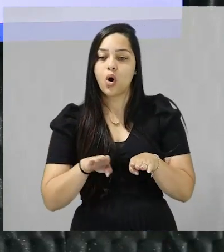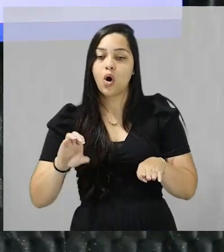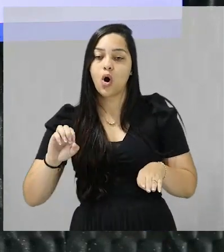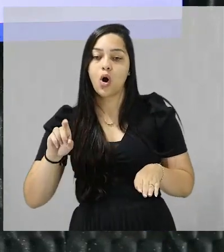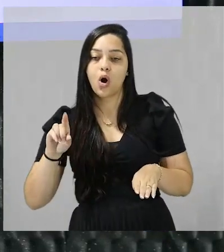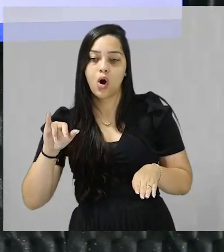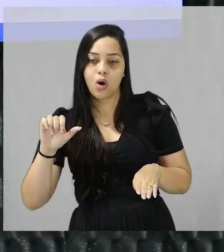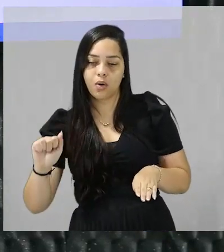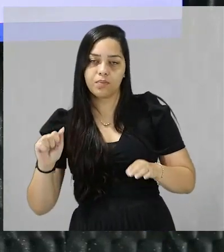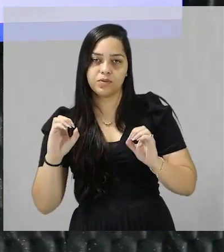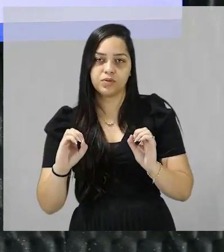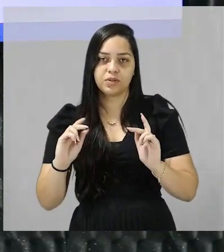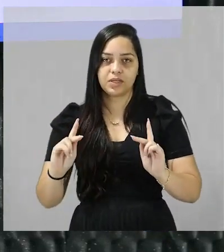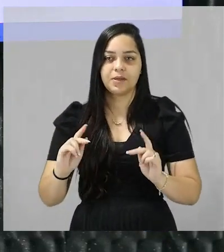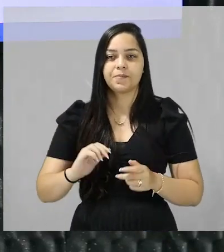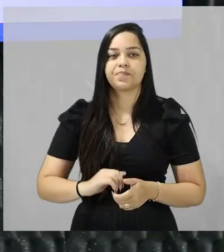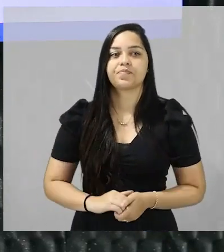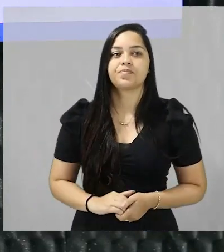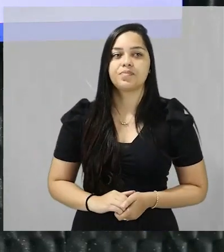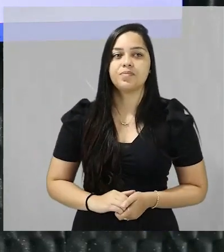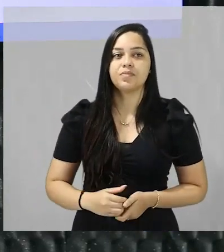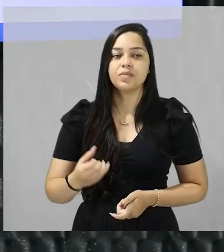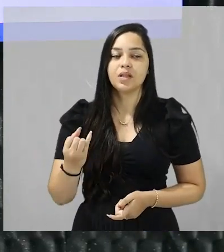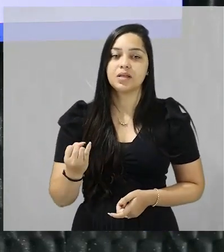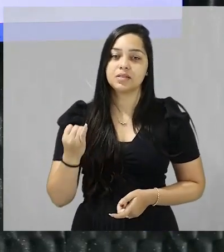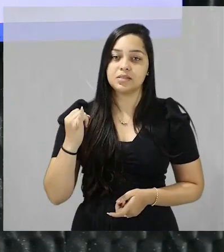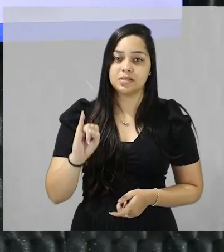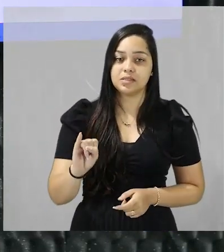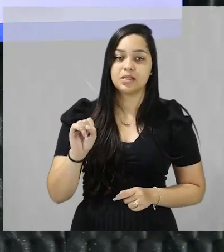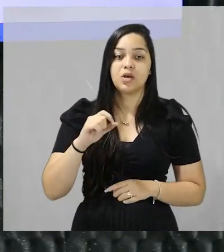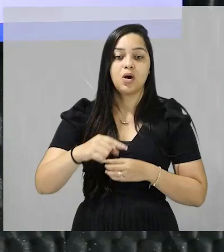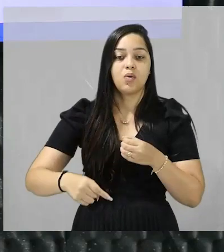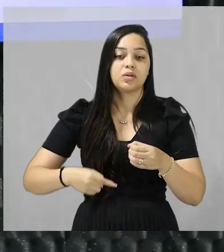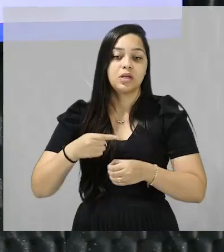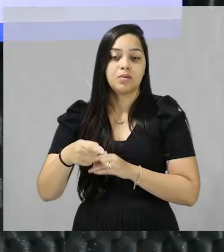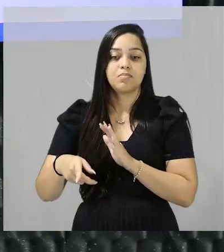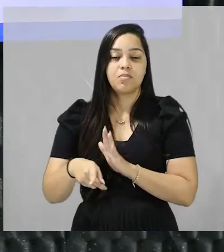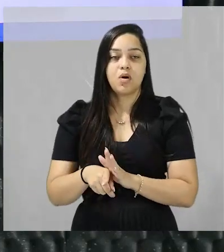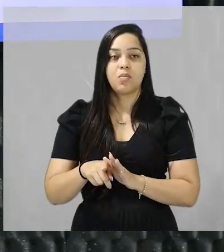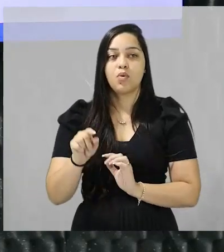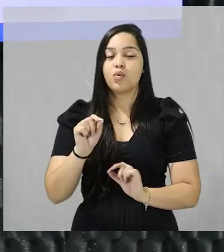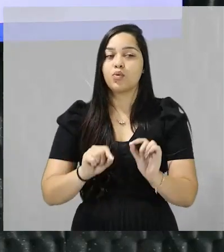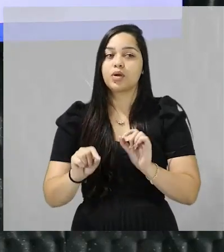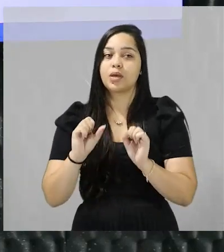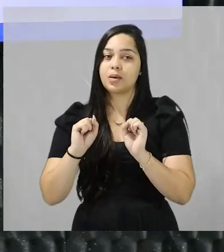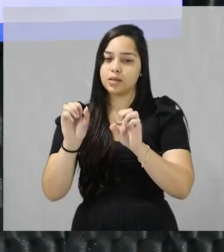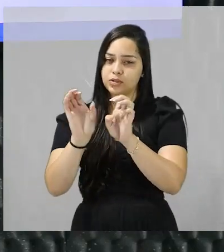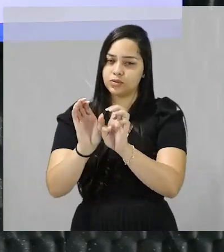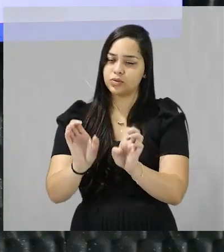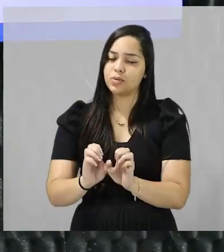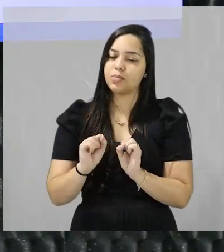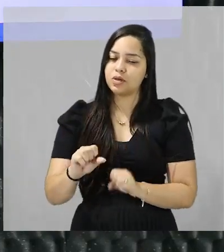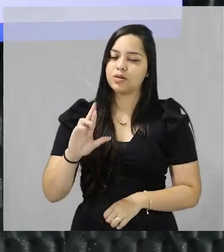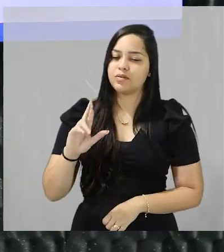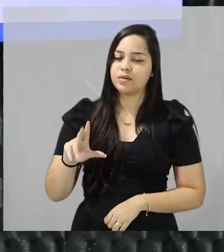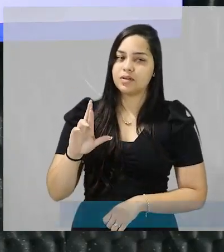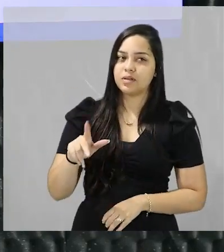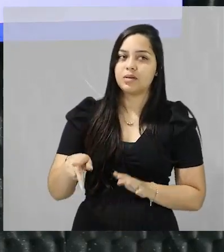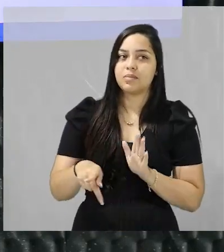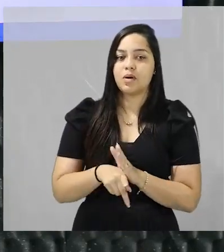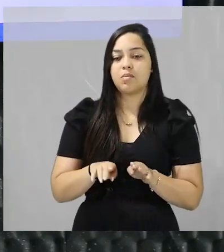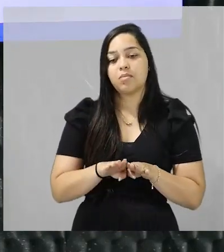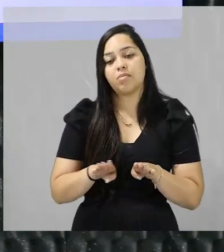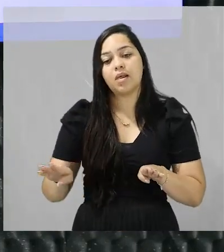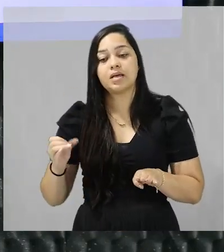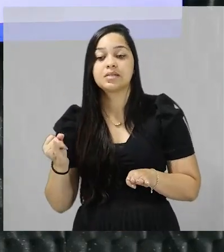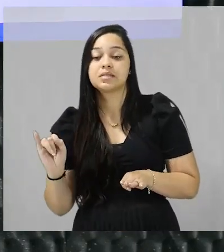tá ok? Se os átomos, na sua composição, a gente consegue diferenciar, a isomeria plana, se